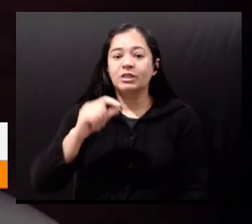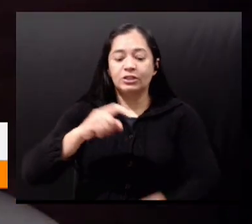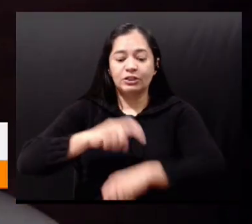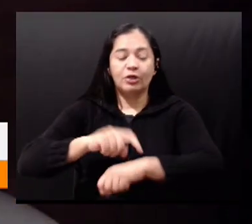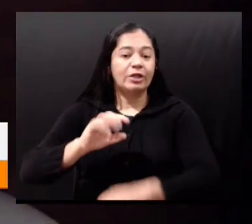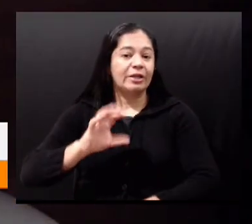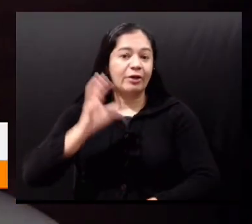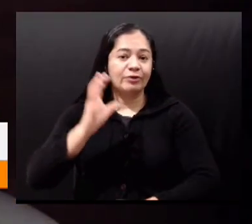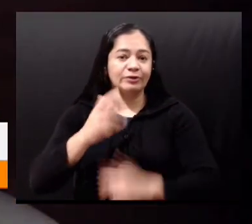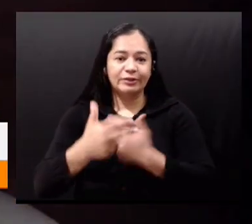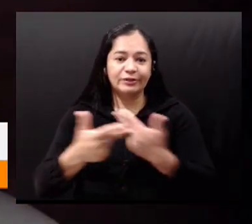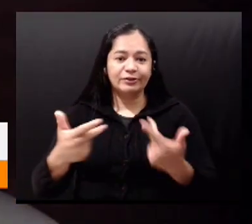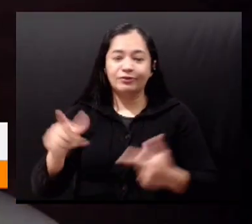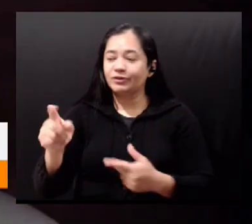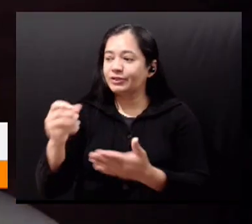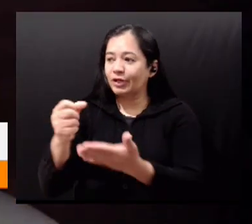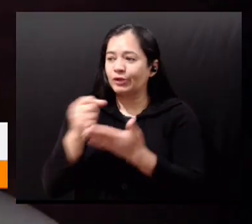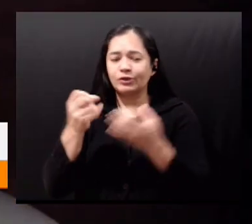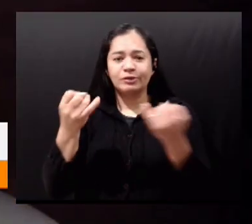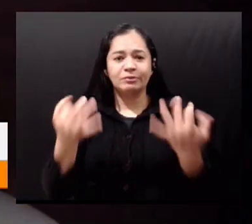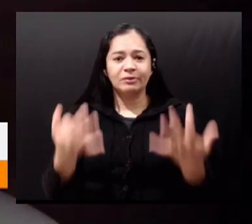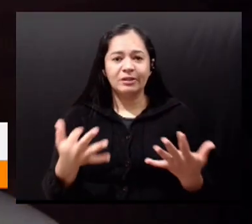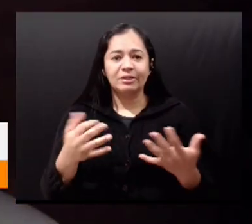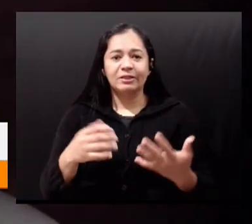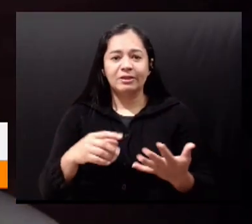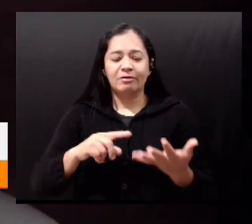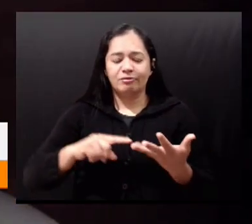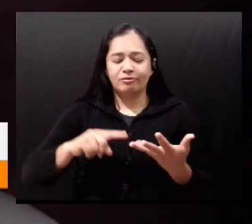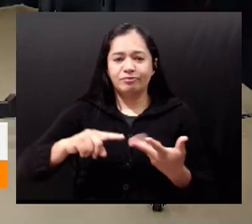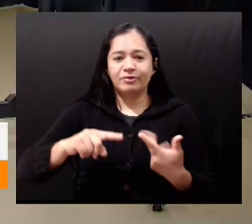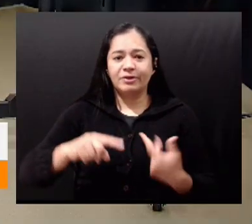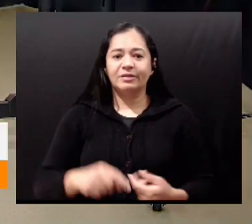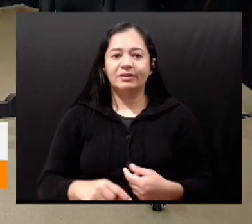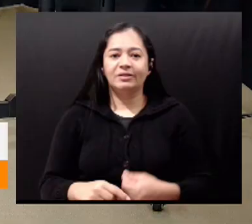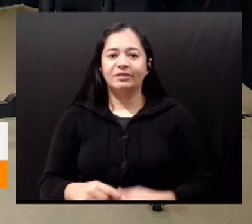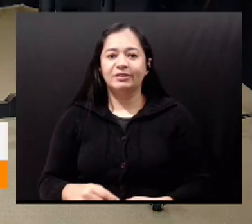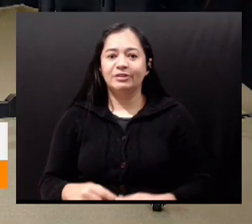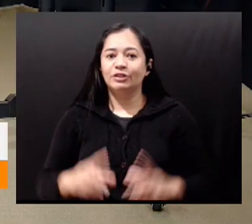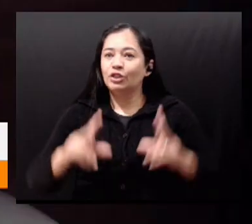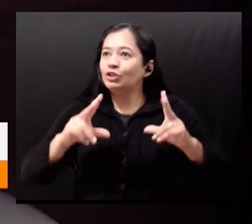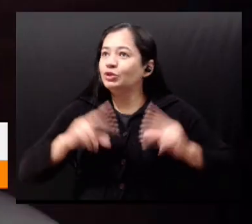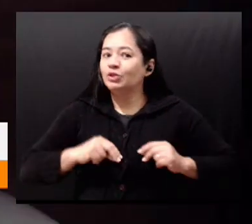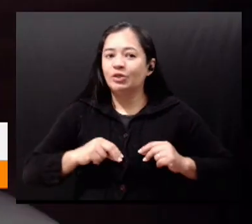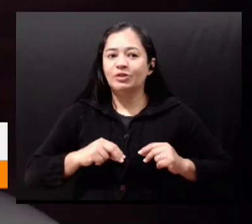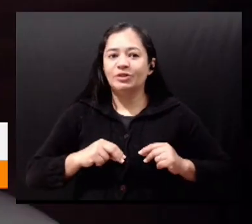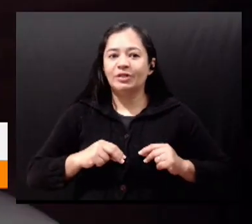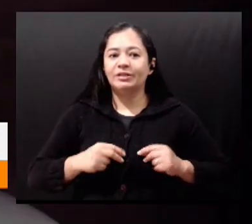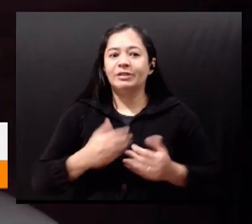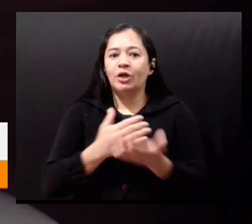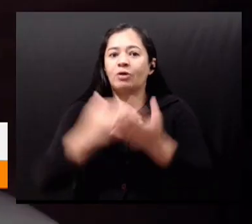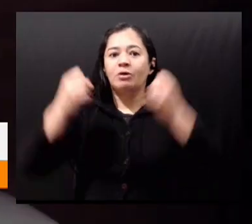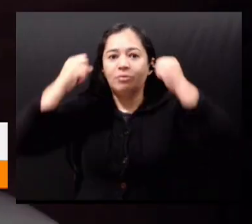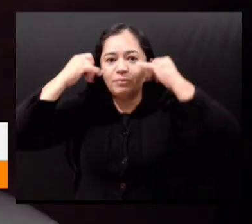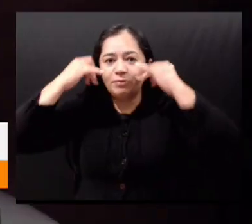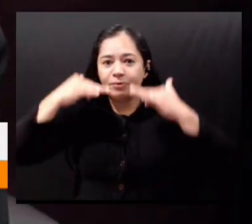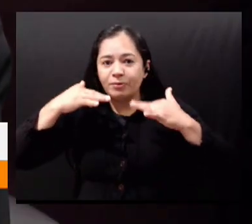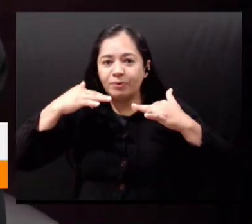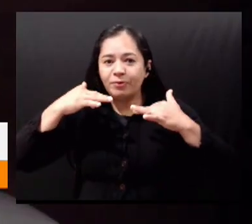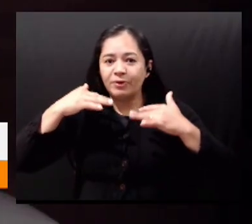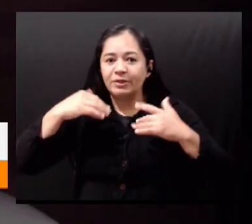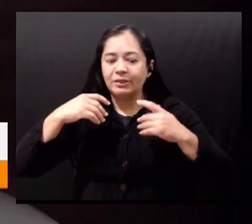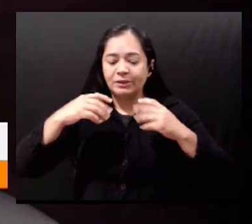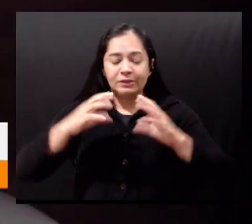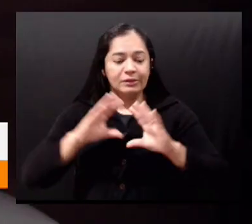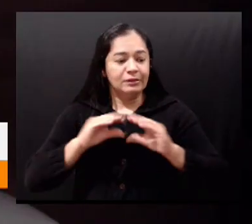várias, reações Sim, fisiológicas que você nossa, teve. mas foram muitas. Comecei a suar, Aham. comecei a ficar desconfortável, começou a